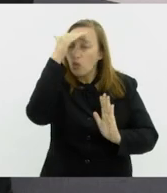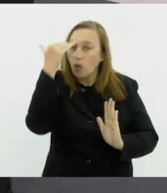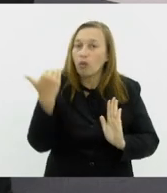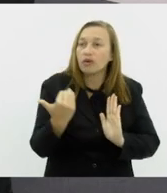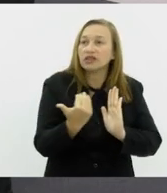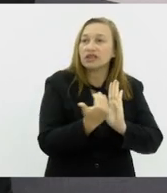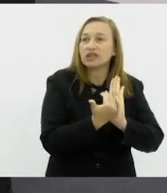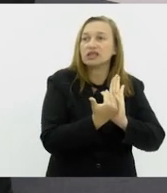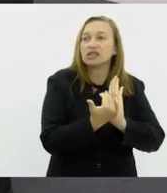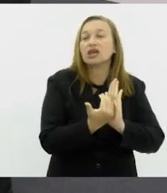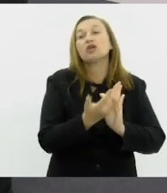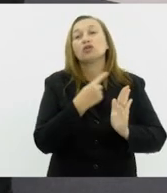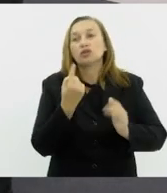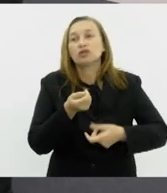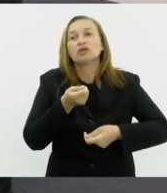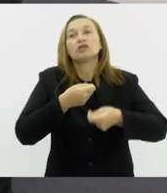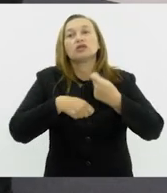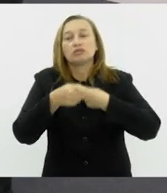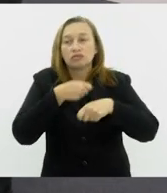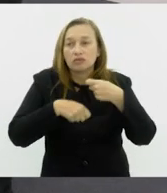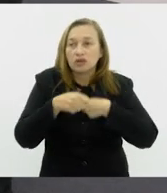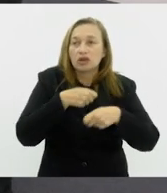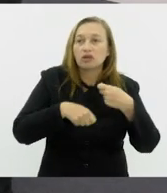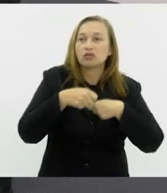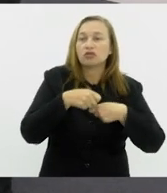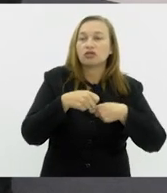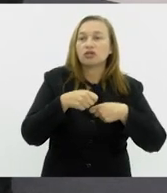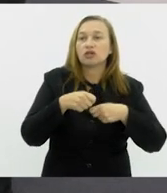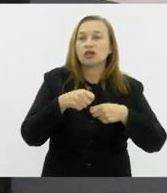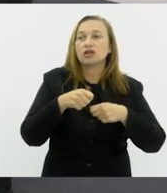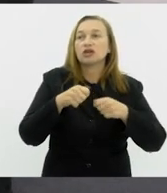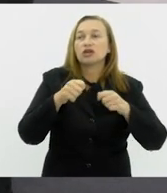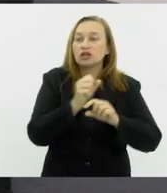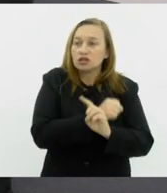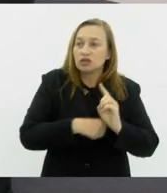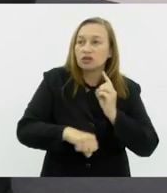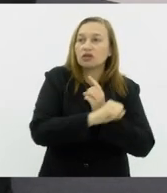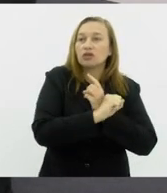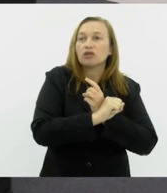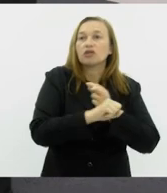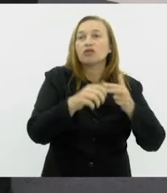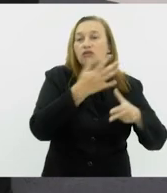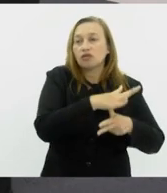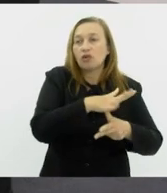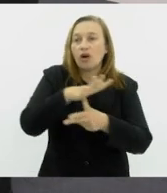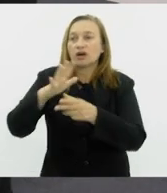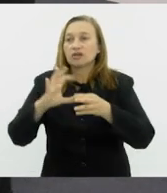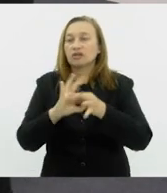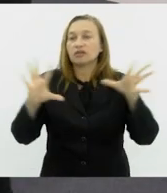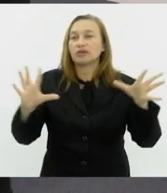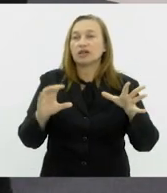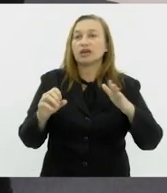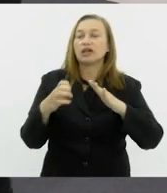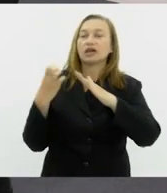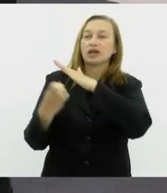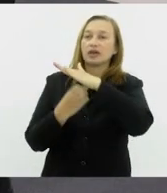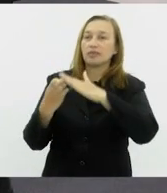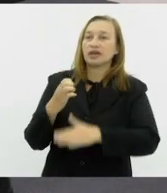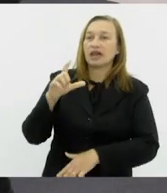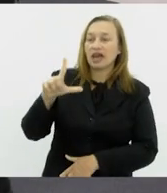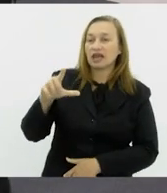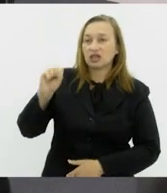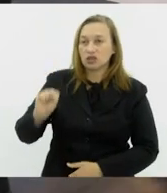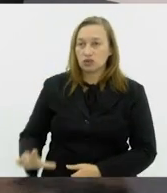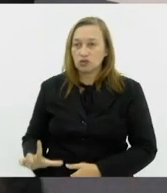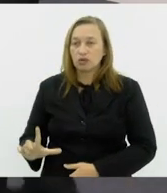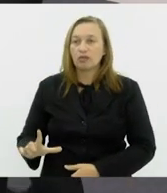função econômica e social voando com liberdade e cumprindo todas as normas. É só o que a LSul tem a acrescentar nesse momento.